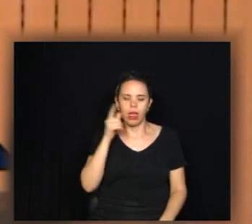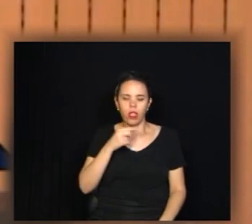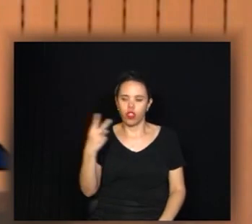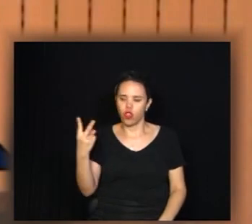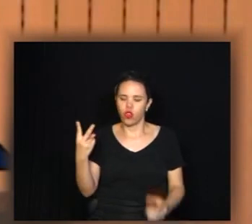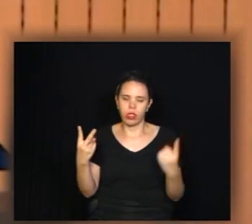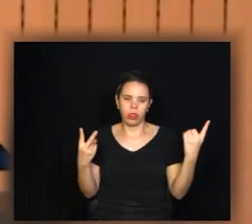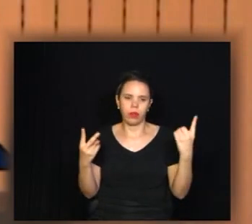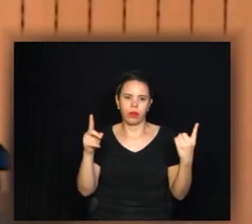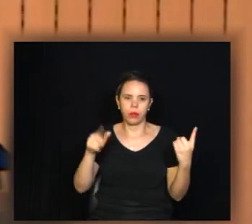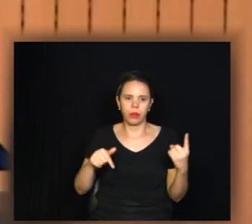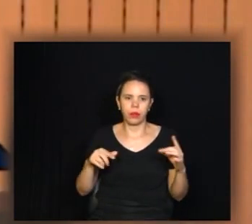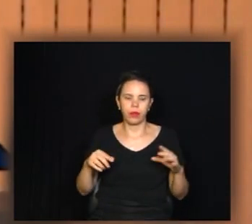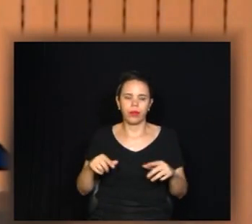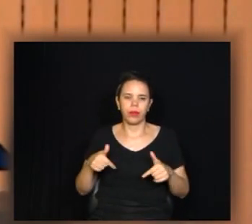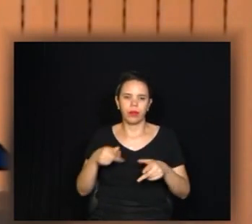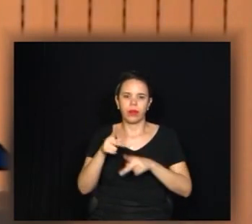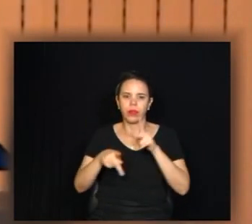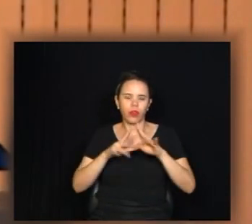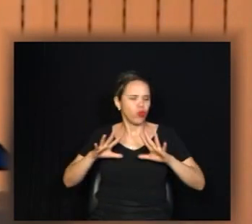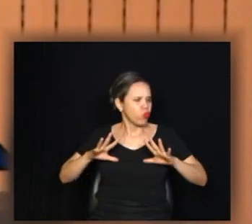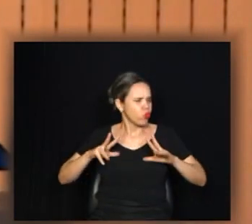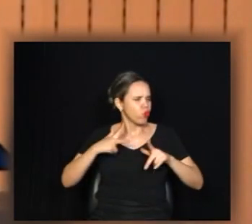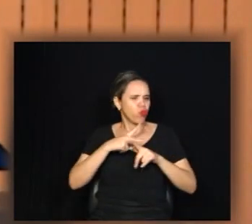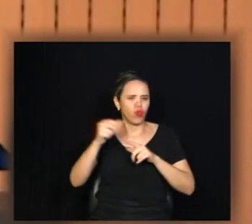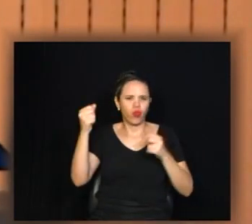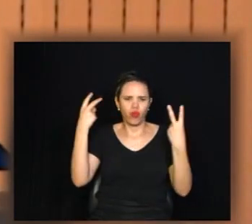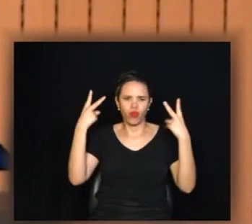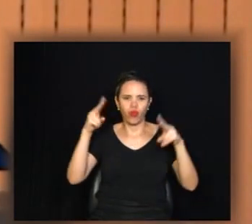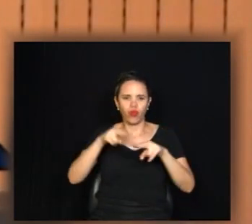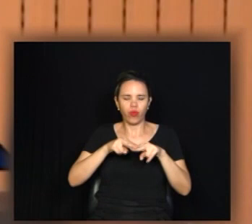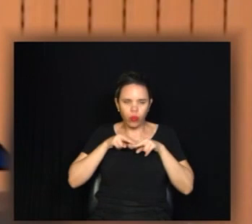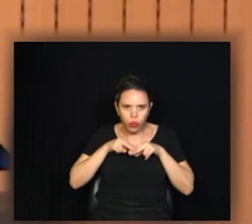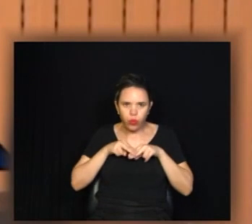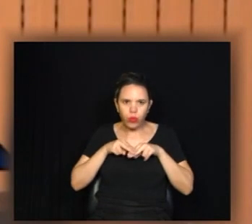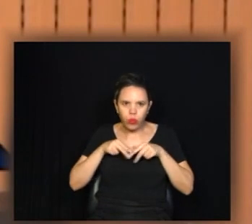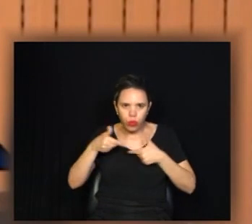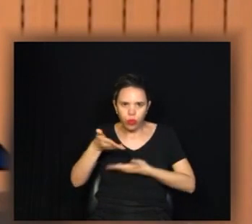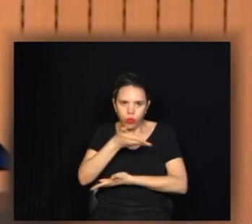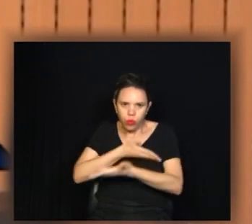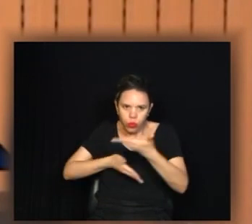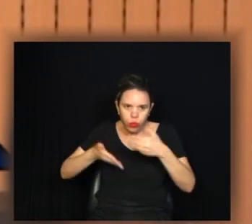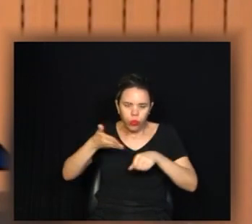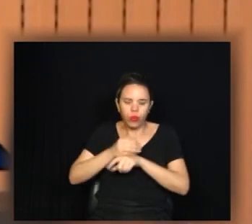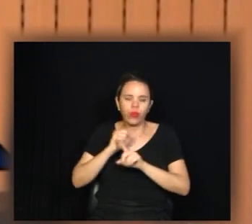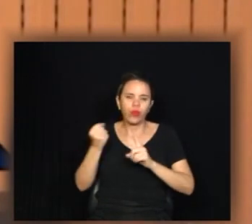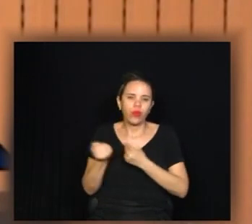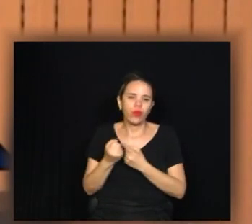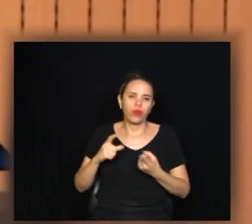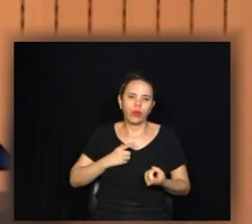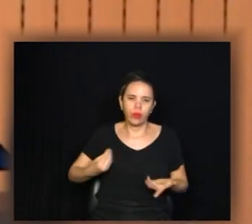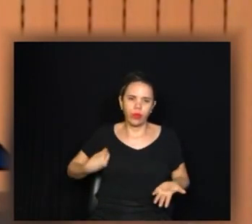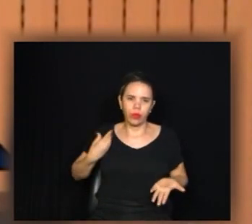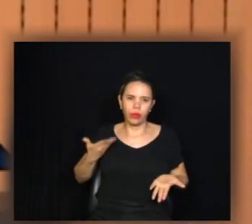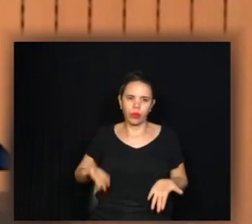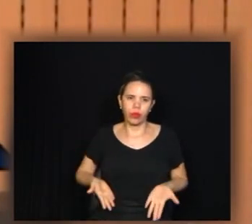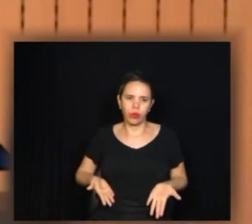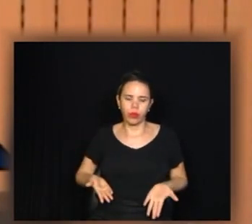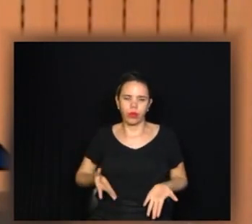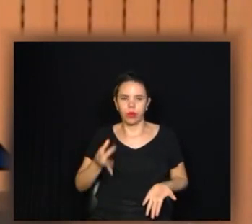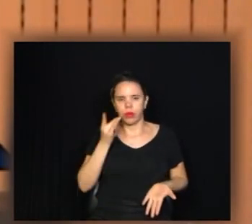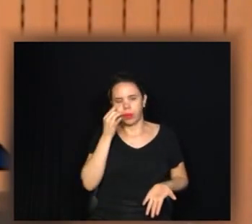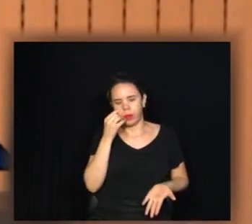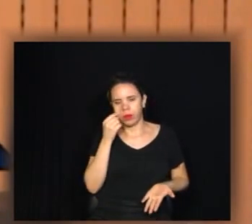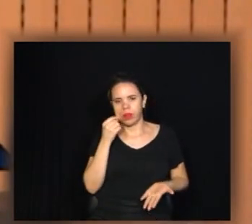porém, todos saíram vitoriosos por conta do envolvimento social que ali estava